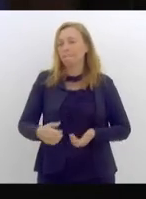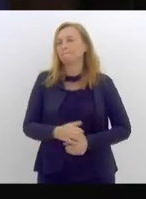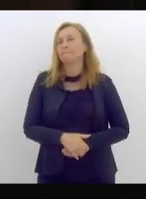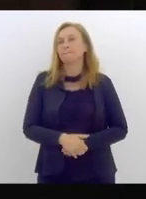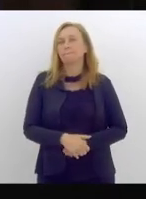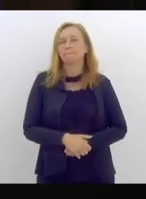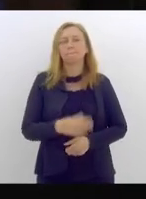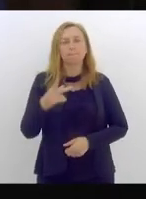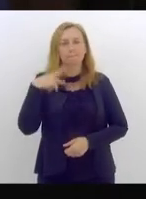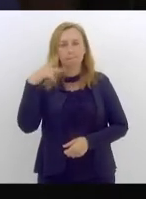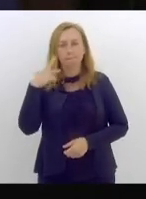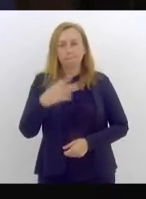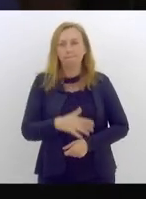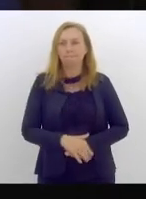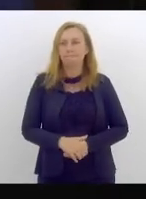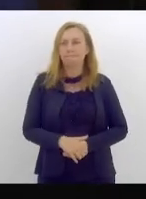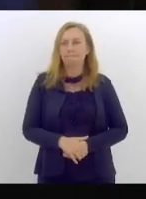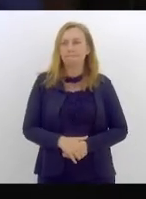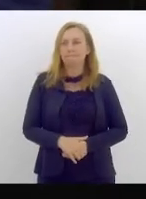político